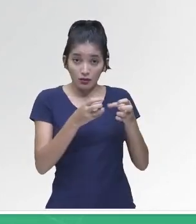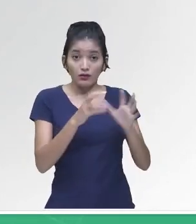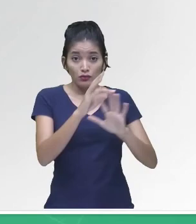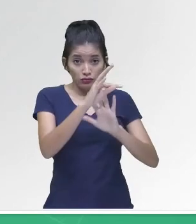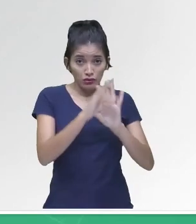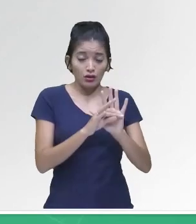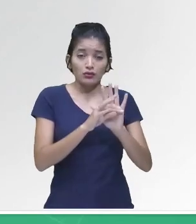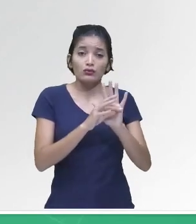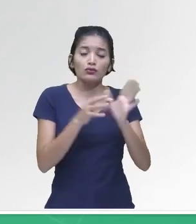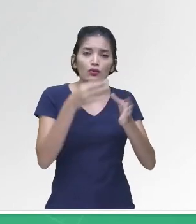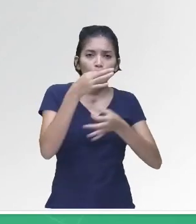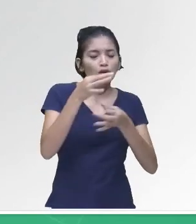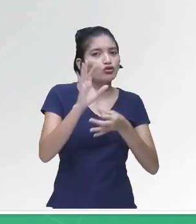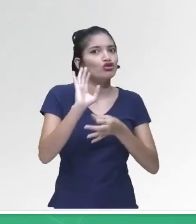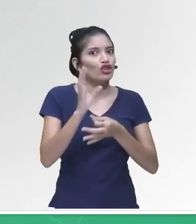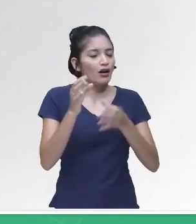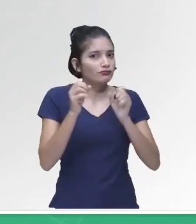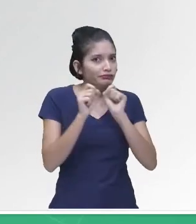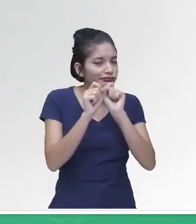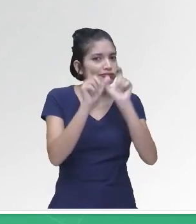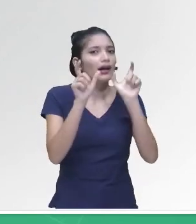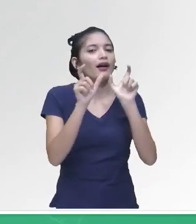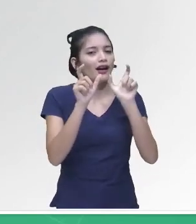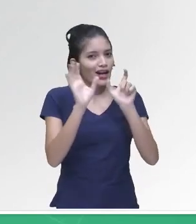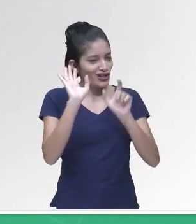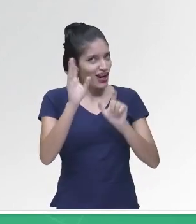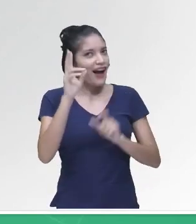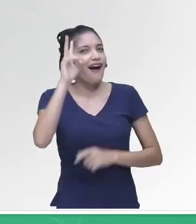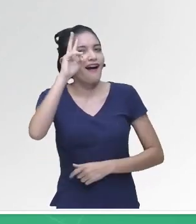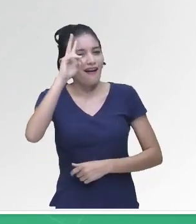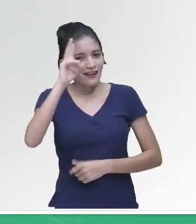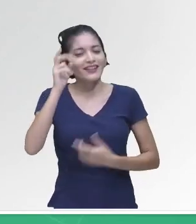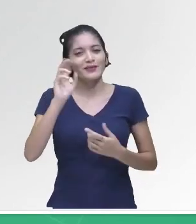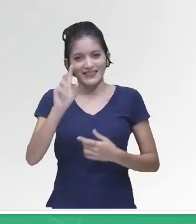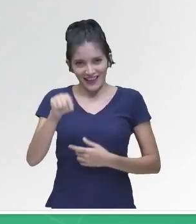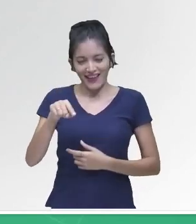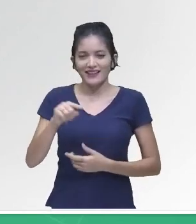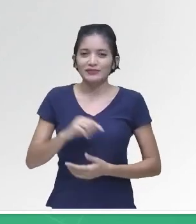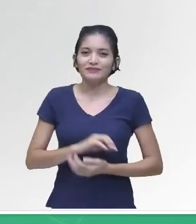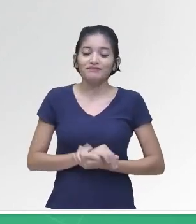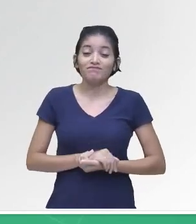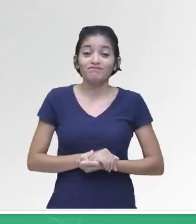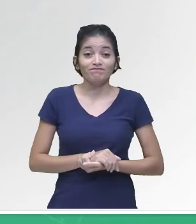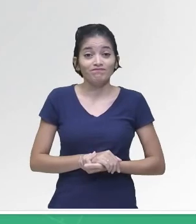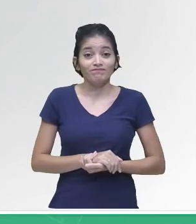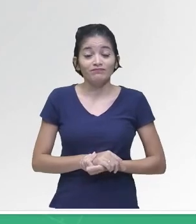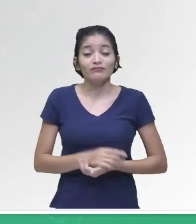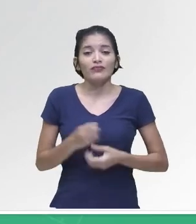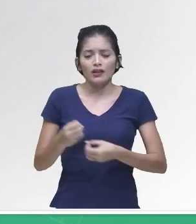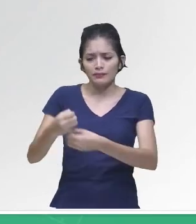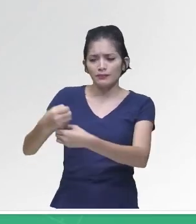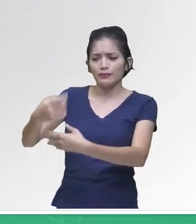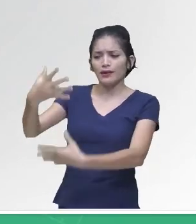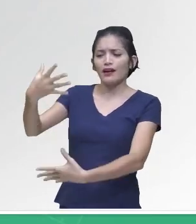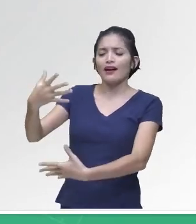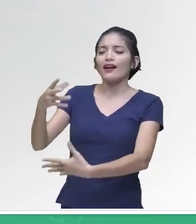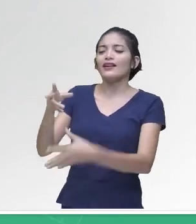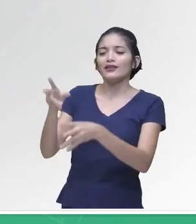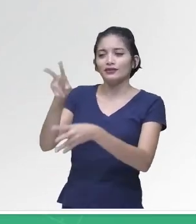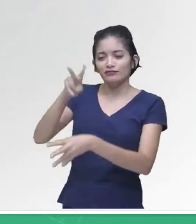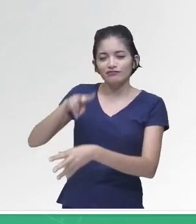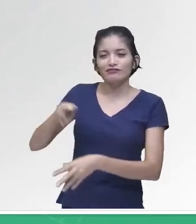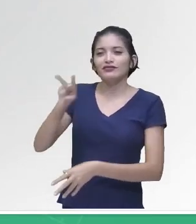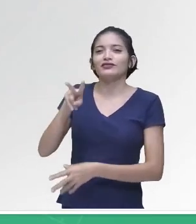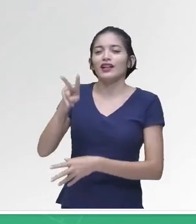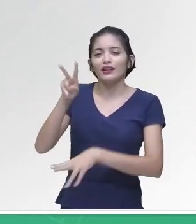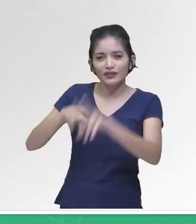opinião, a gente já fica com o olhar mais aguçado e já se recorda, beleza? Olha só, então aqui no nosso chat eu vi a participação de vocês, muito obrigada